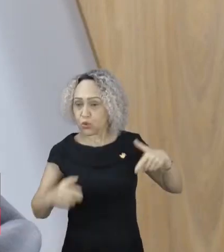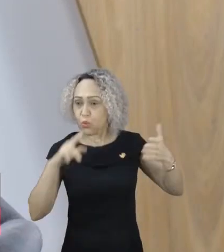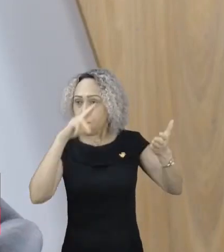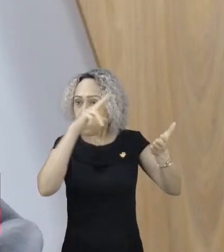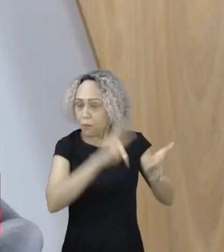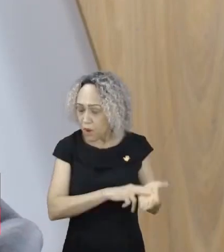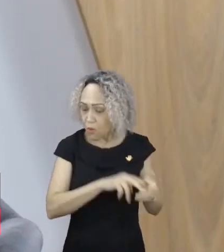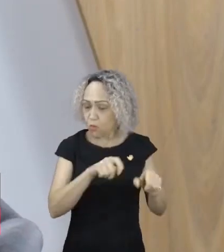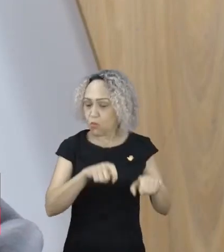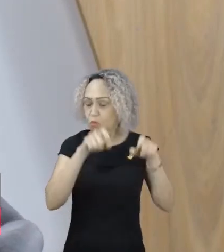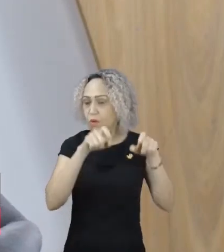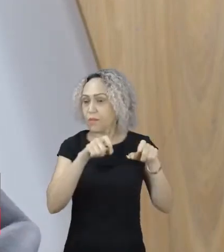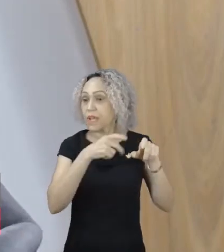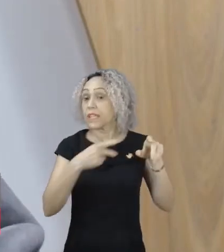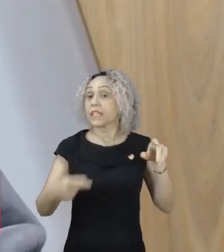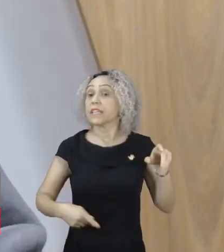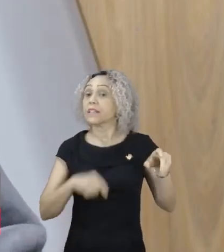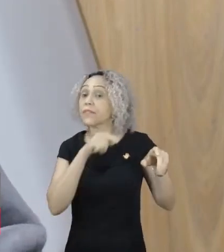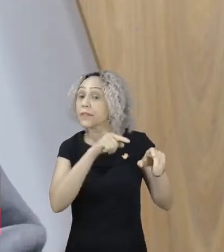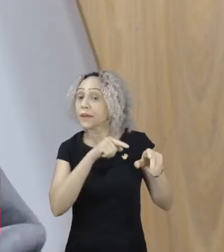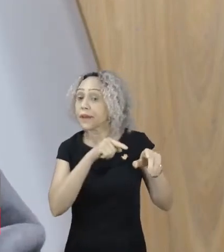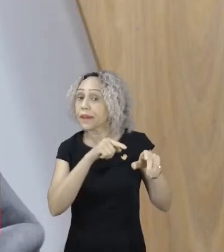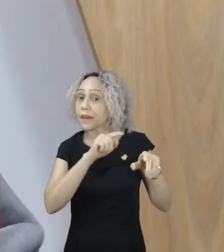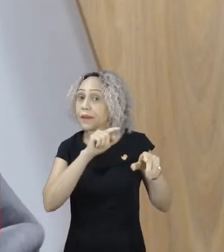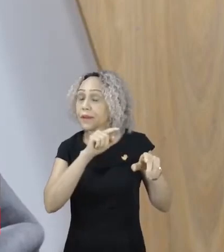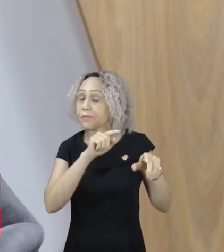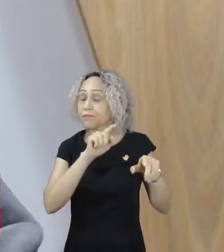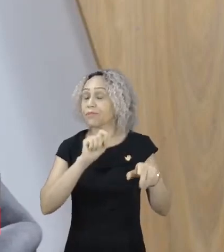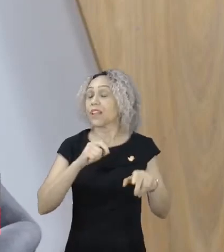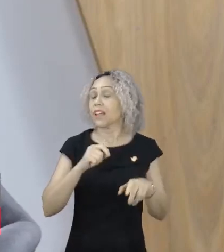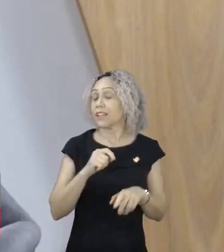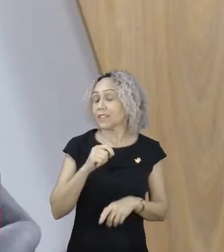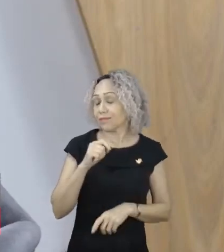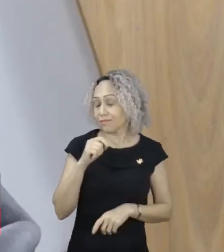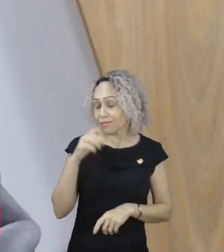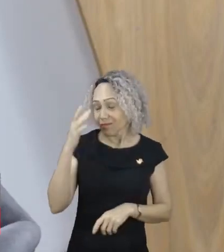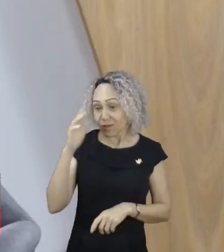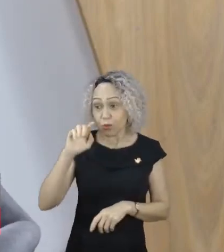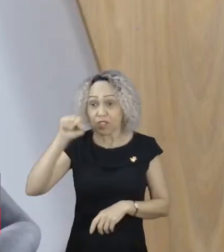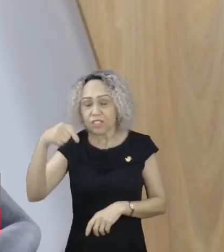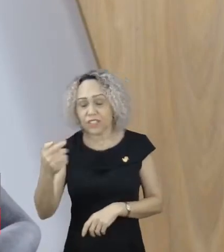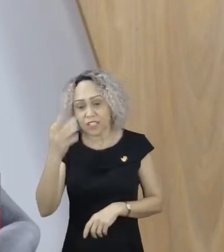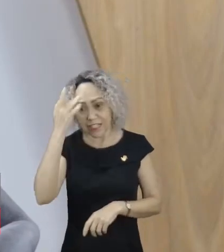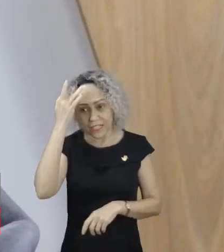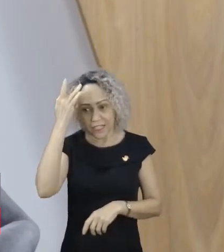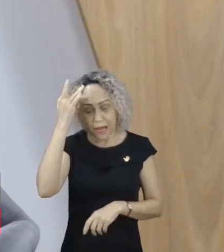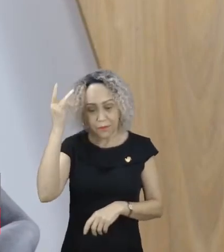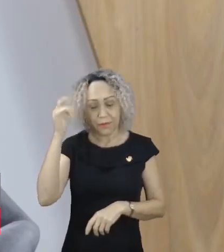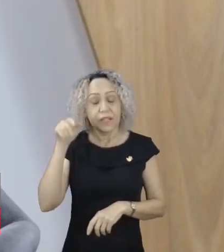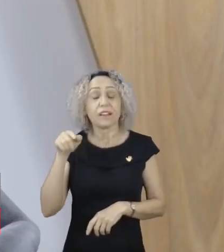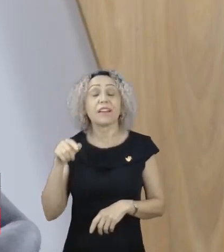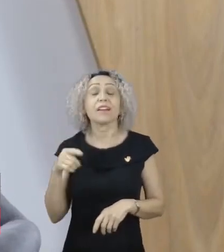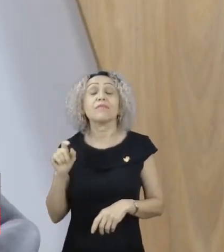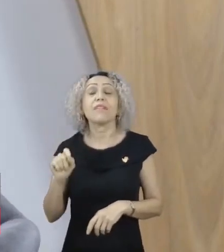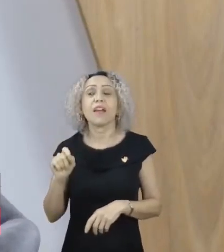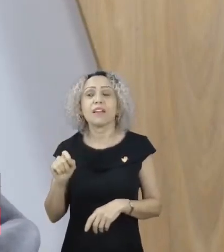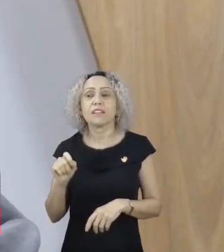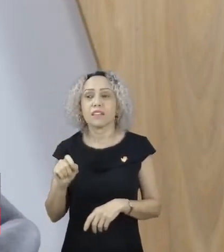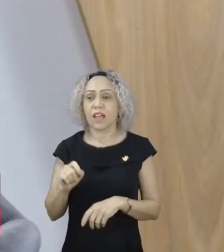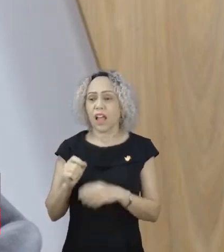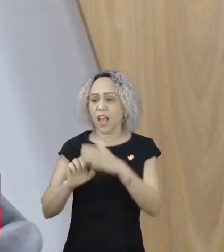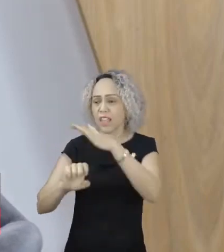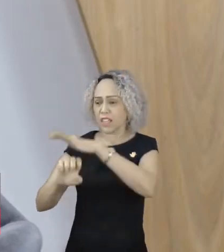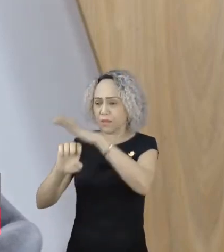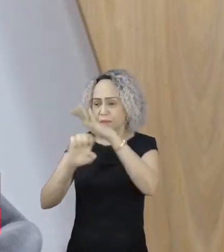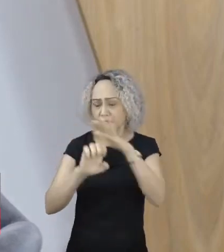dentre elas duas que são centrais hoje para a gente fazer que detém todos os dados dos brasileiros, que é o Serpro e a Dataprev,